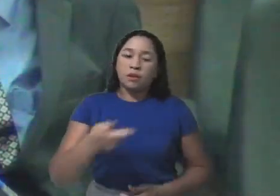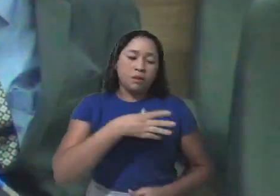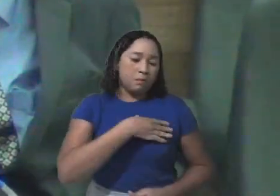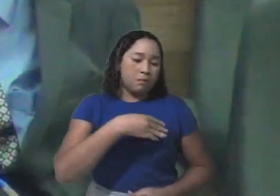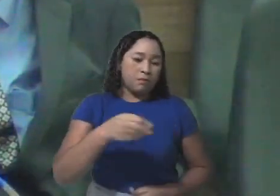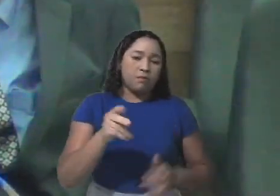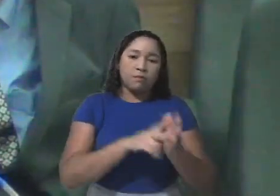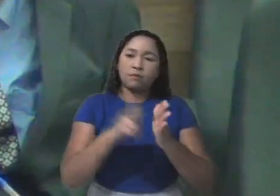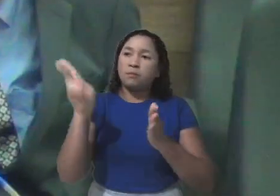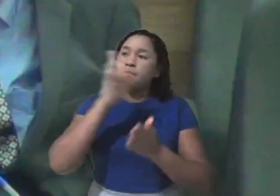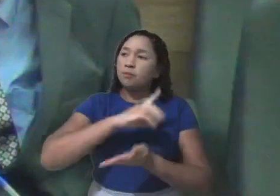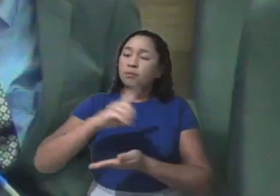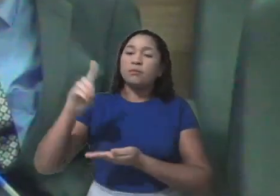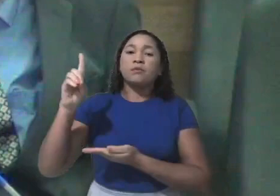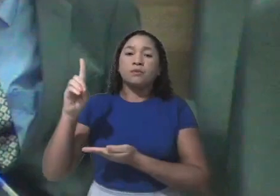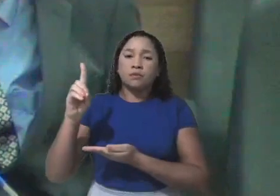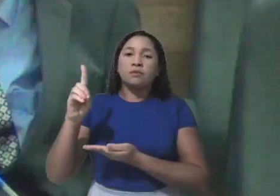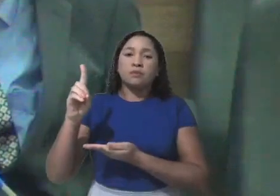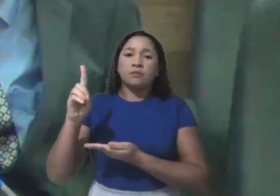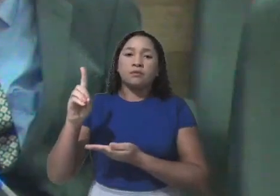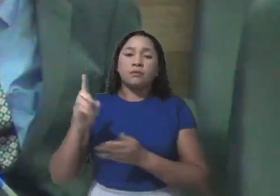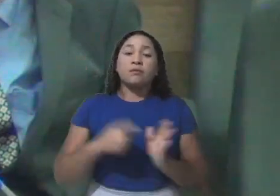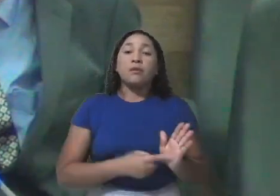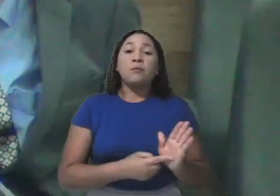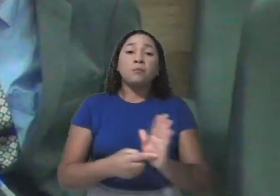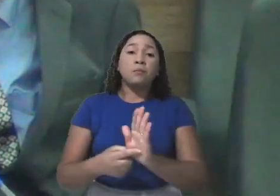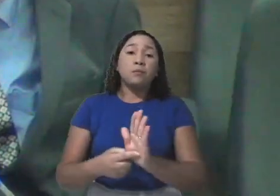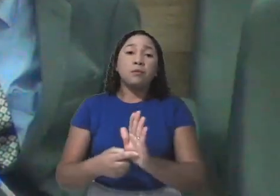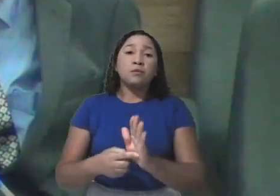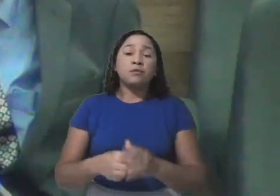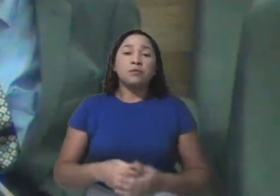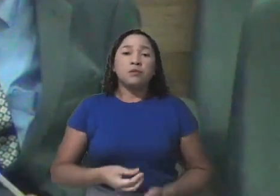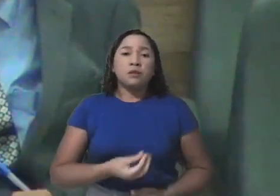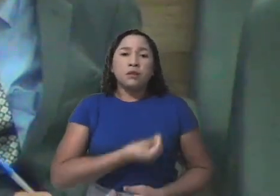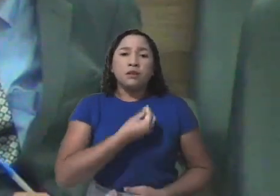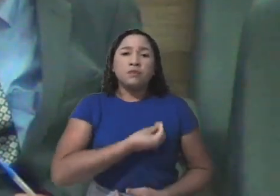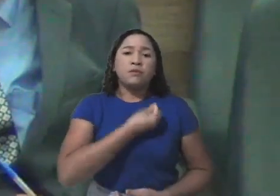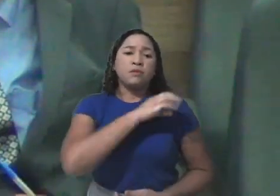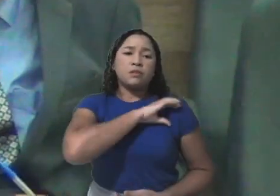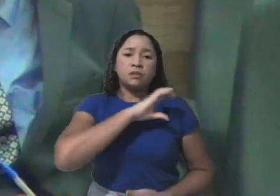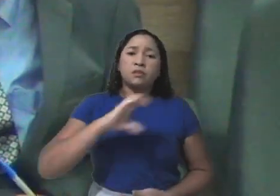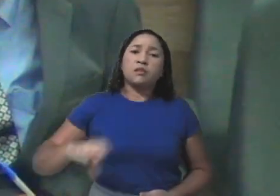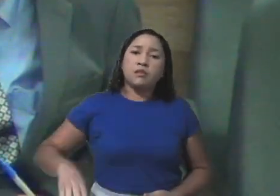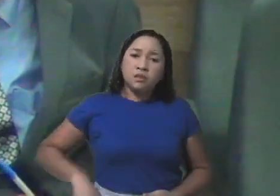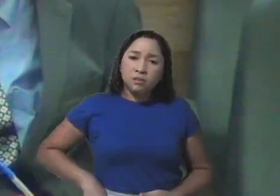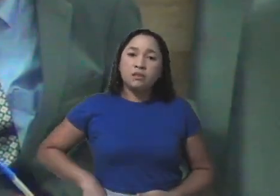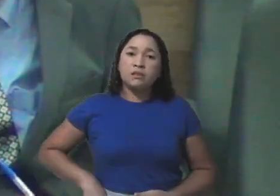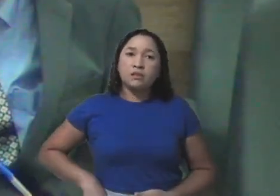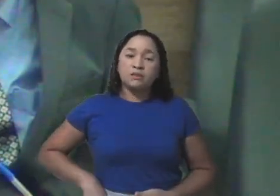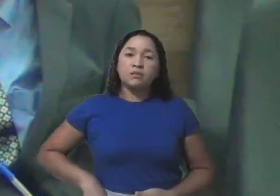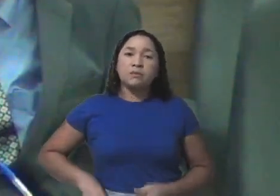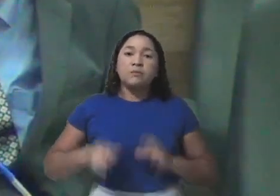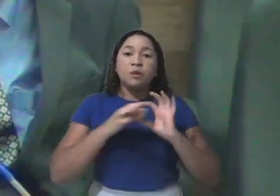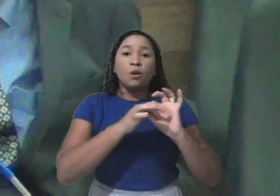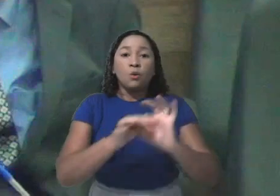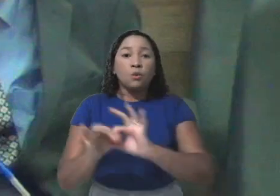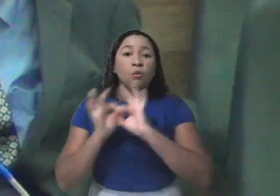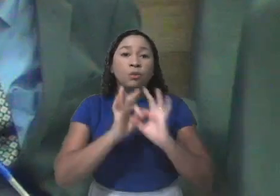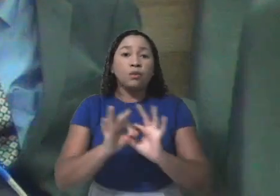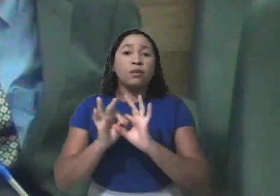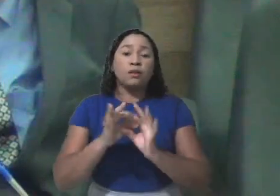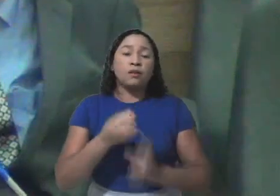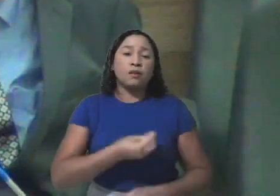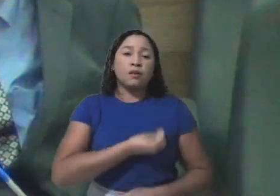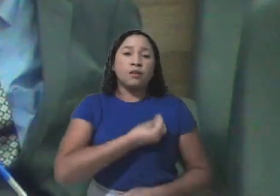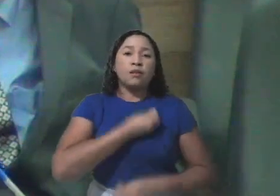a natureza divina de Cristo convivendo com a natureza humana. Porque aqueles